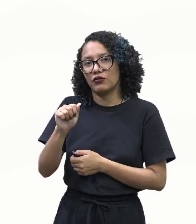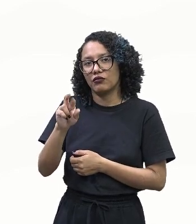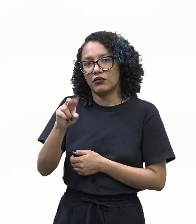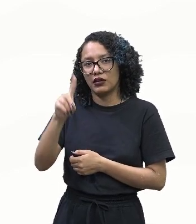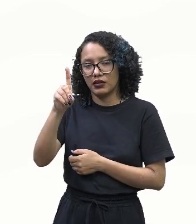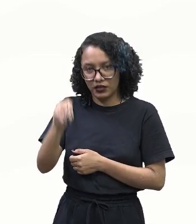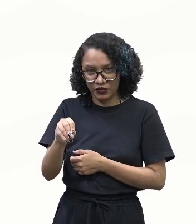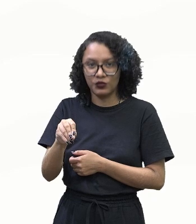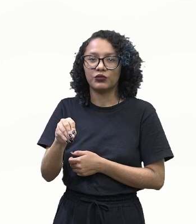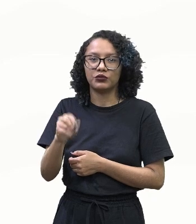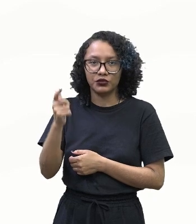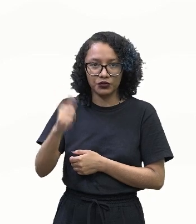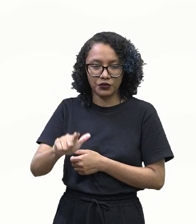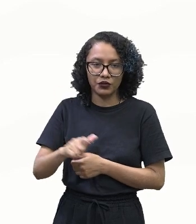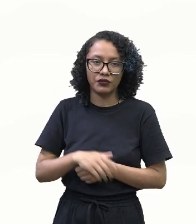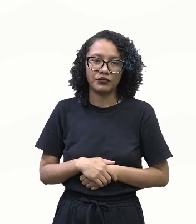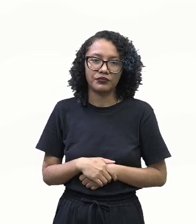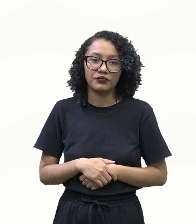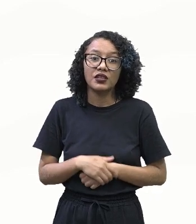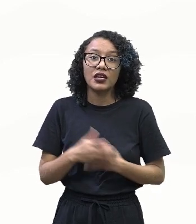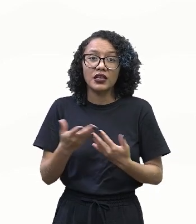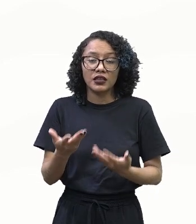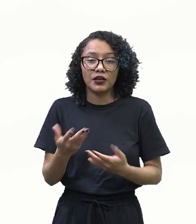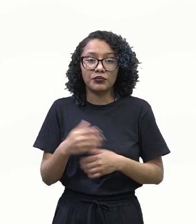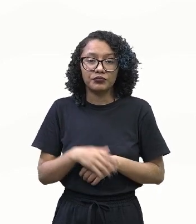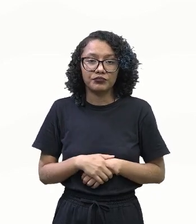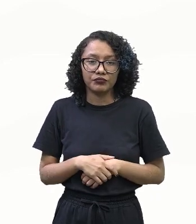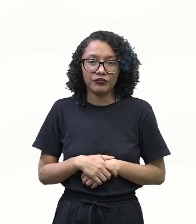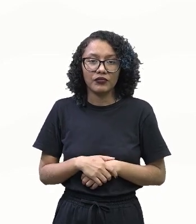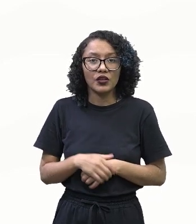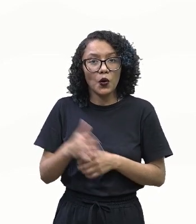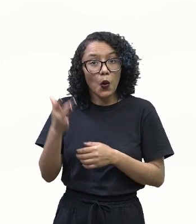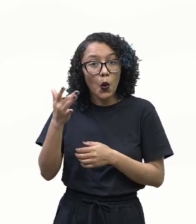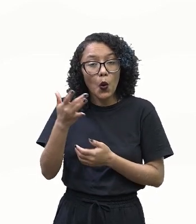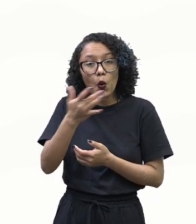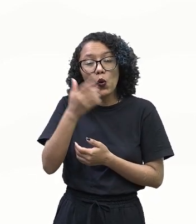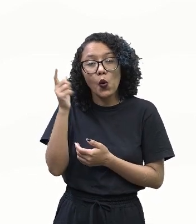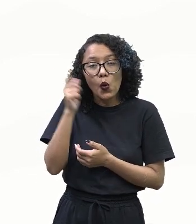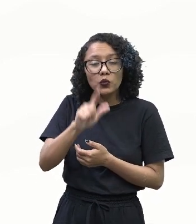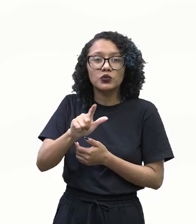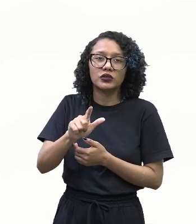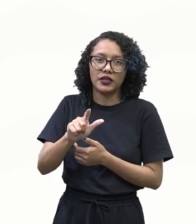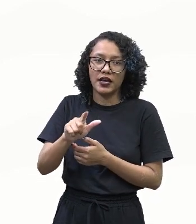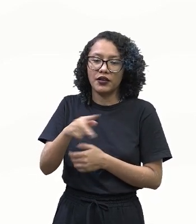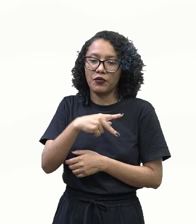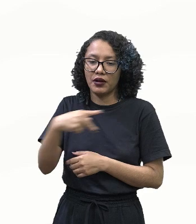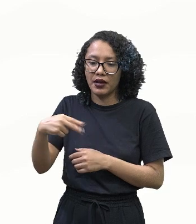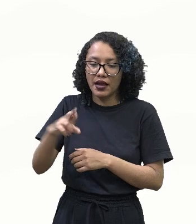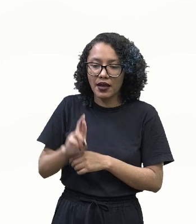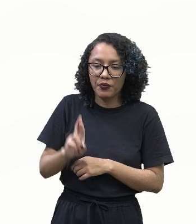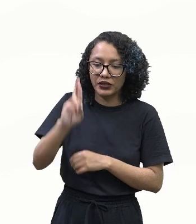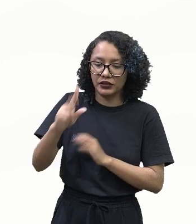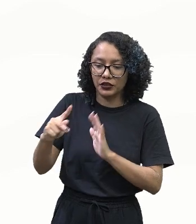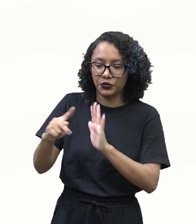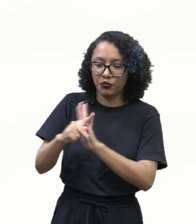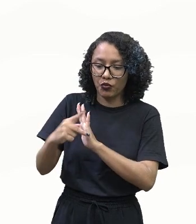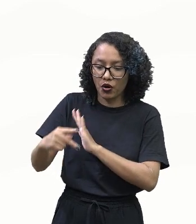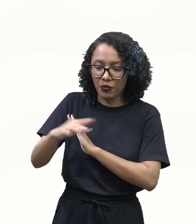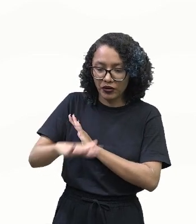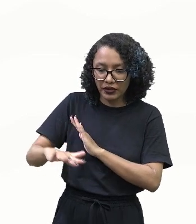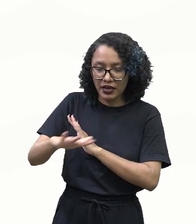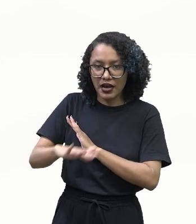que consegue colocar um membro das camadas populares no governo. No entanto,